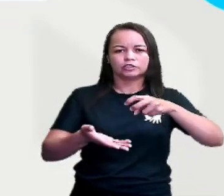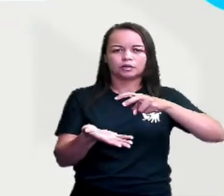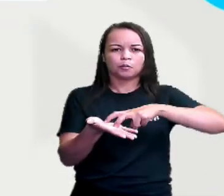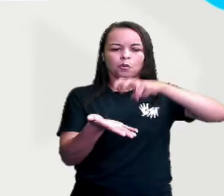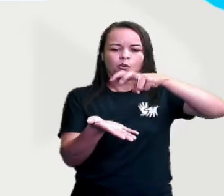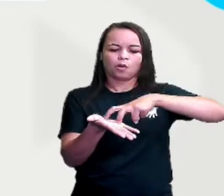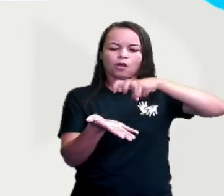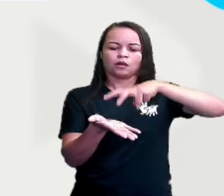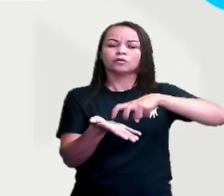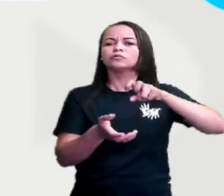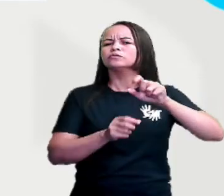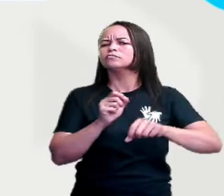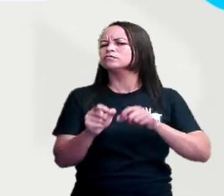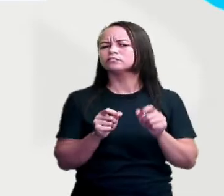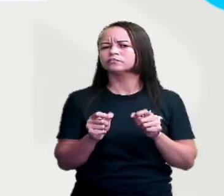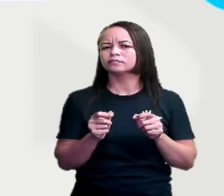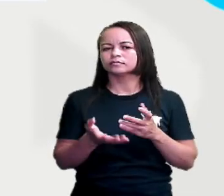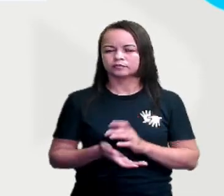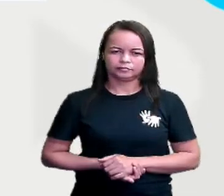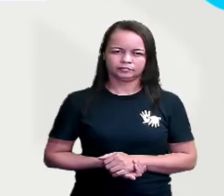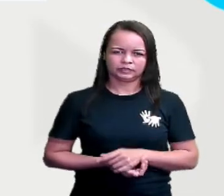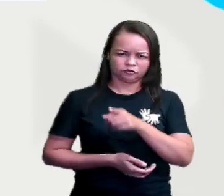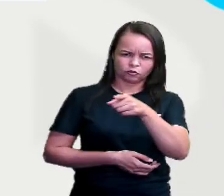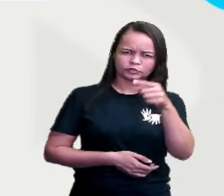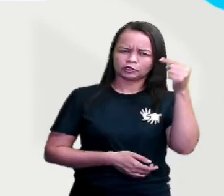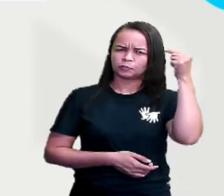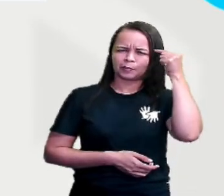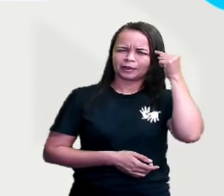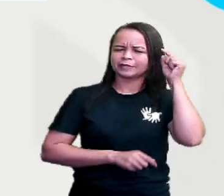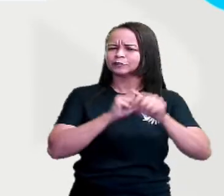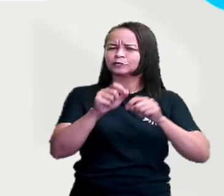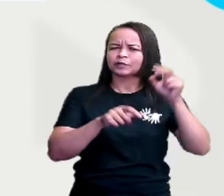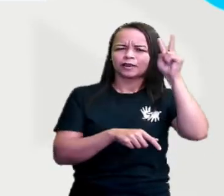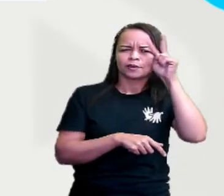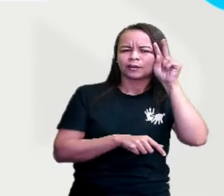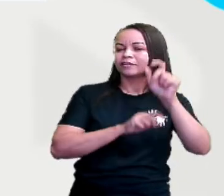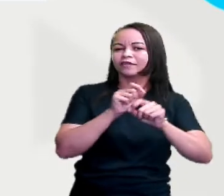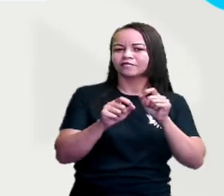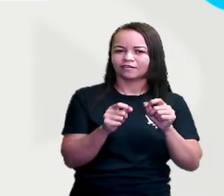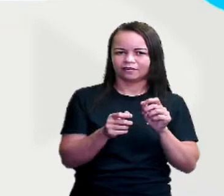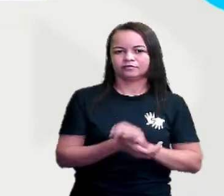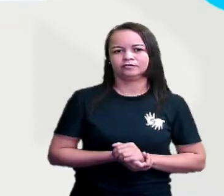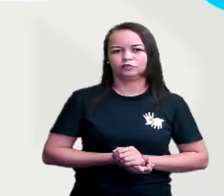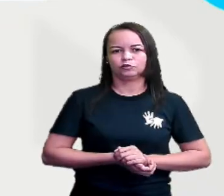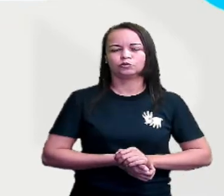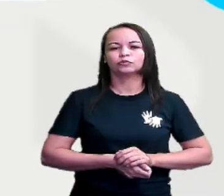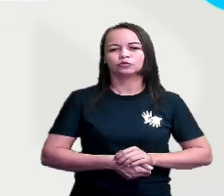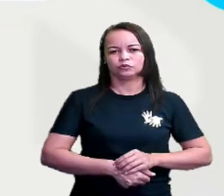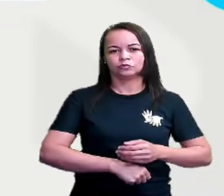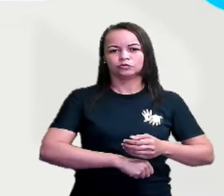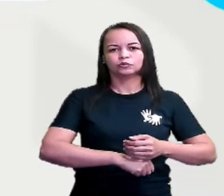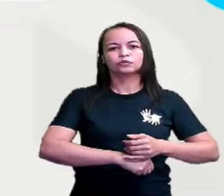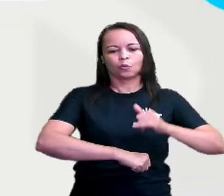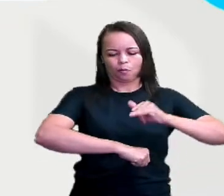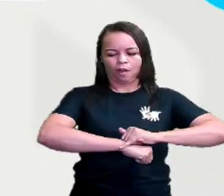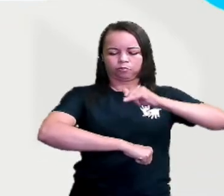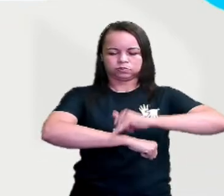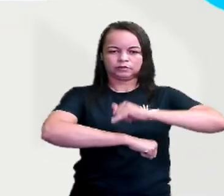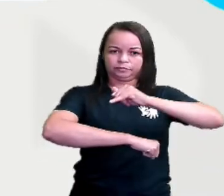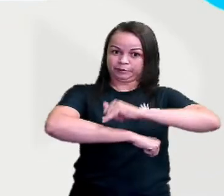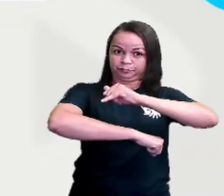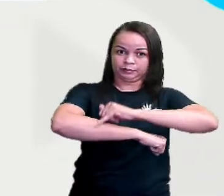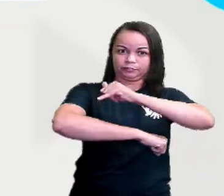De imediato não tenho dúvida que aí em casa você deve ter lembrado do sapo, né? O sapo é um animal encontrado aqui na nossa fauna e